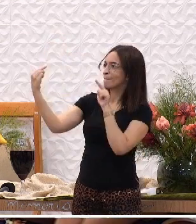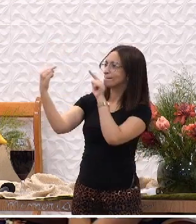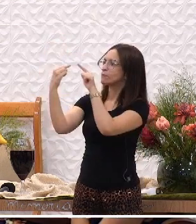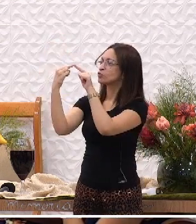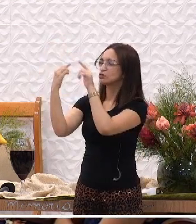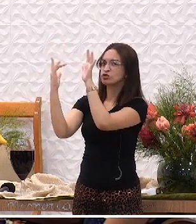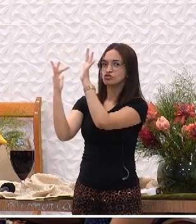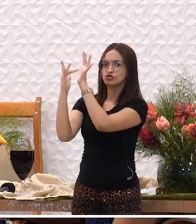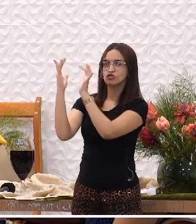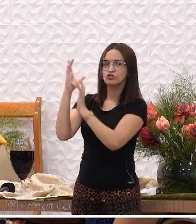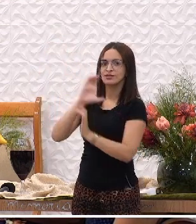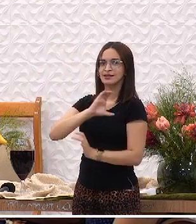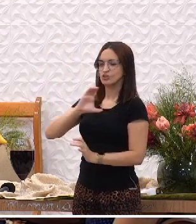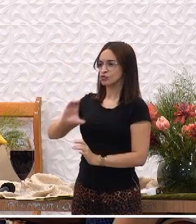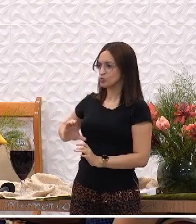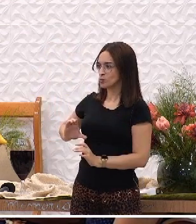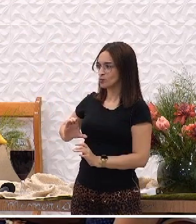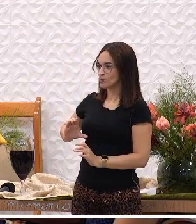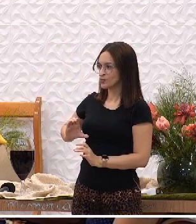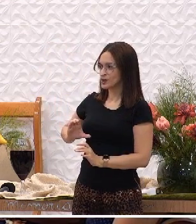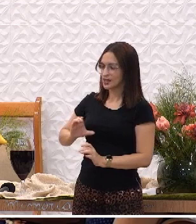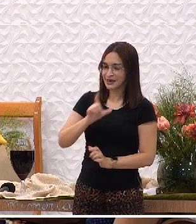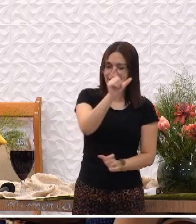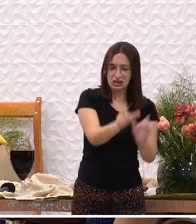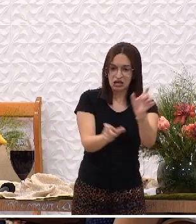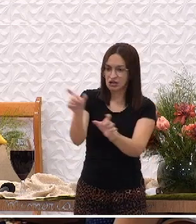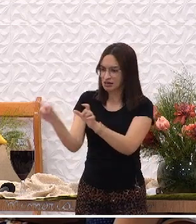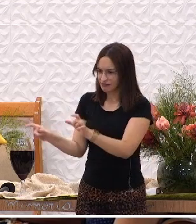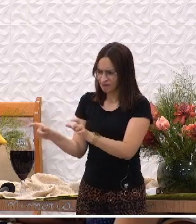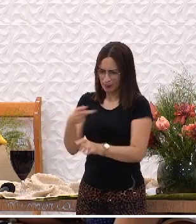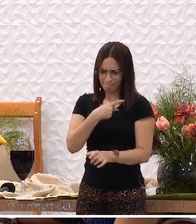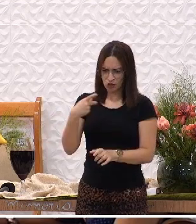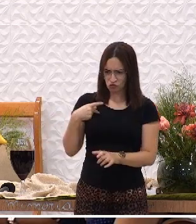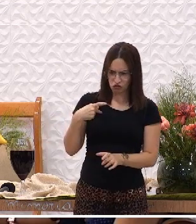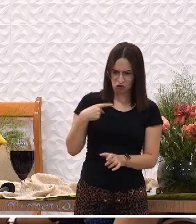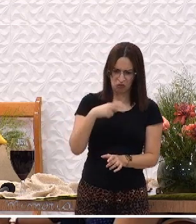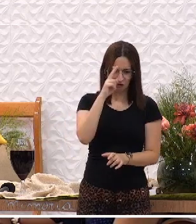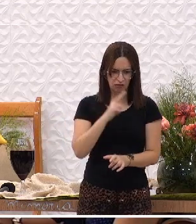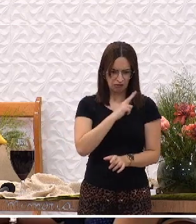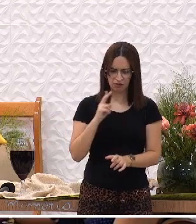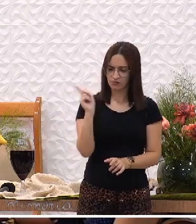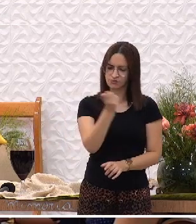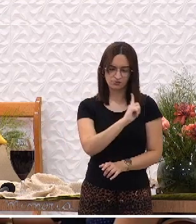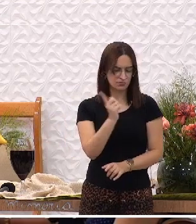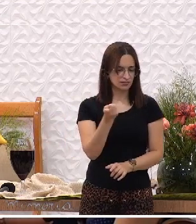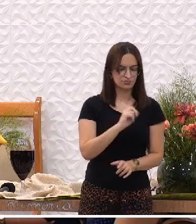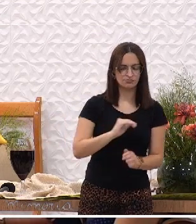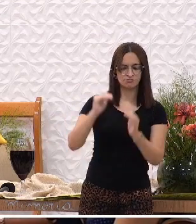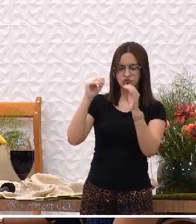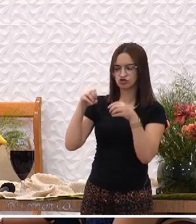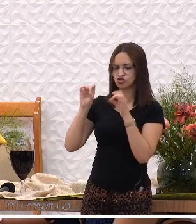não a qualquer santo ou a qualquer outra criatura. E acho que com certeza vocês já sabem disso. Mas antes da Reforma